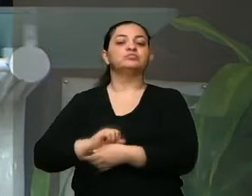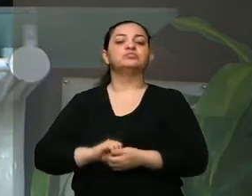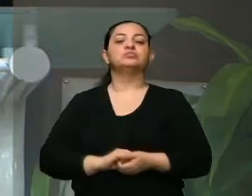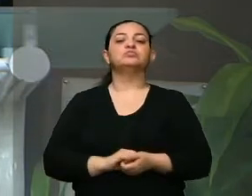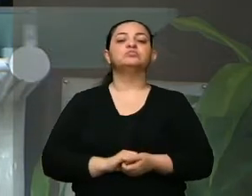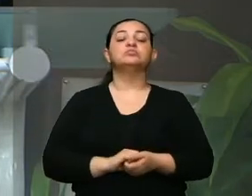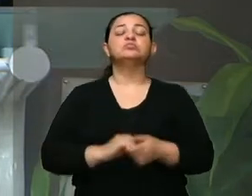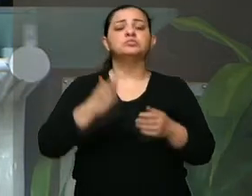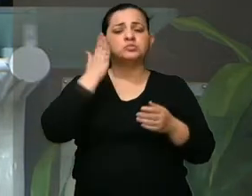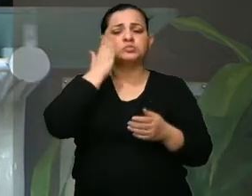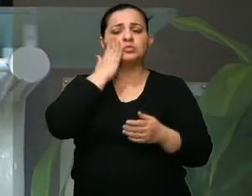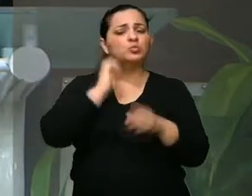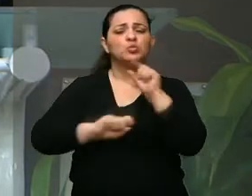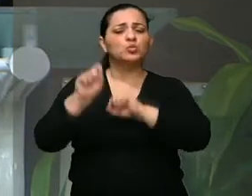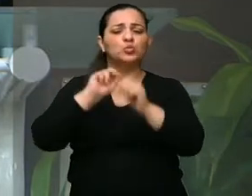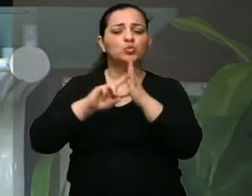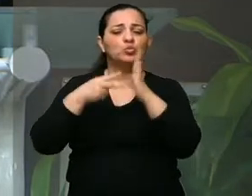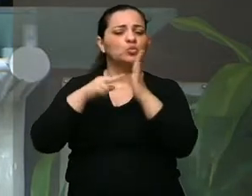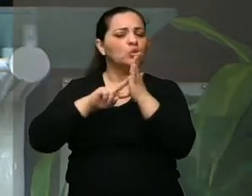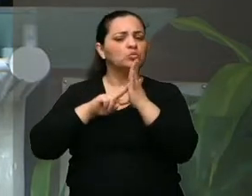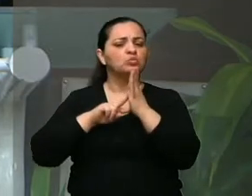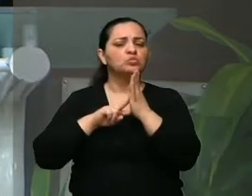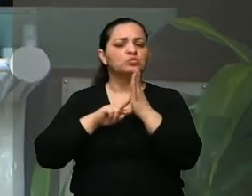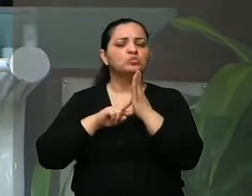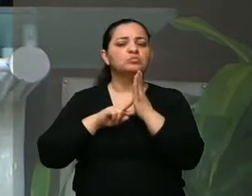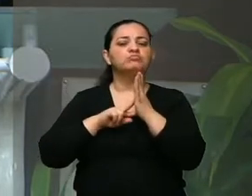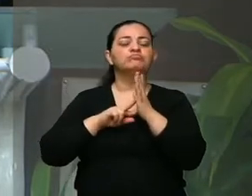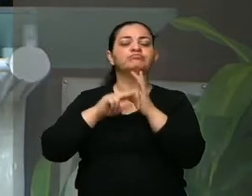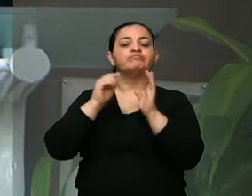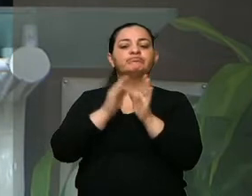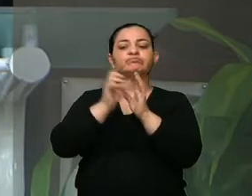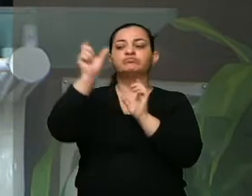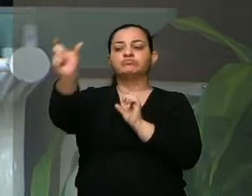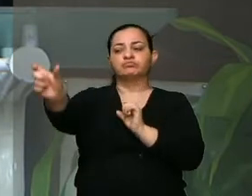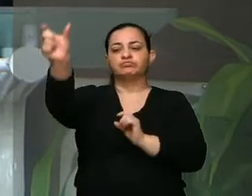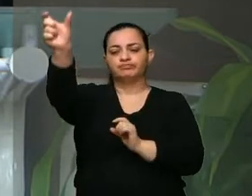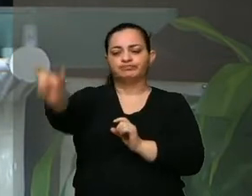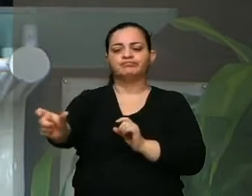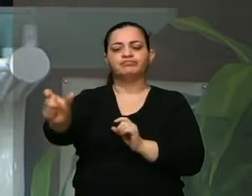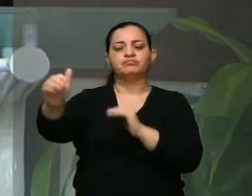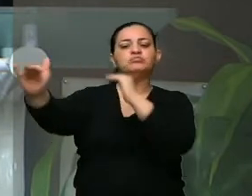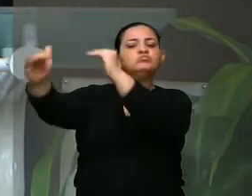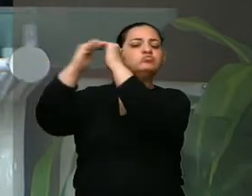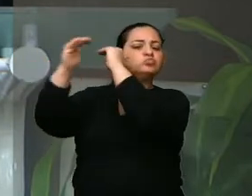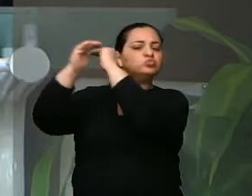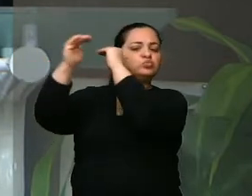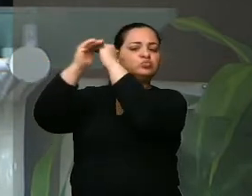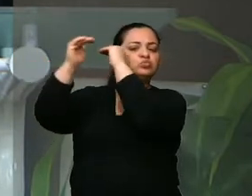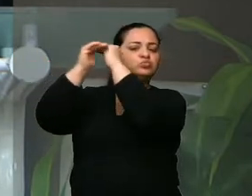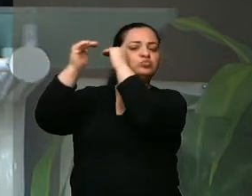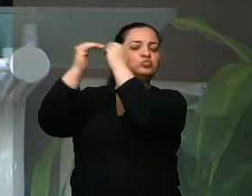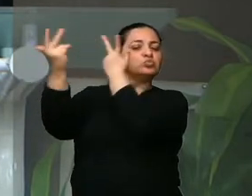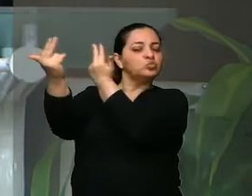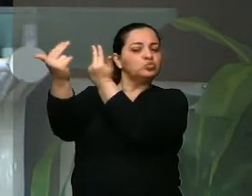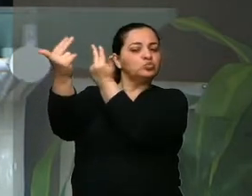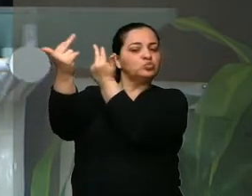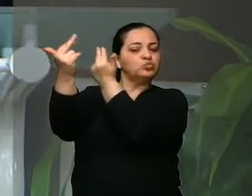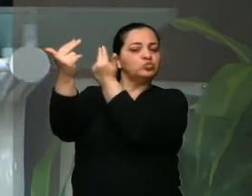sabe o que significava isso a palavra dele vale tanto quanto a mim agora